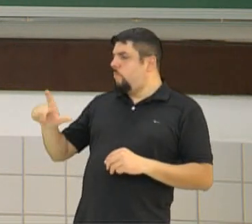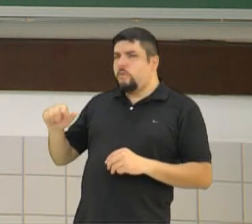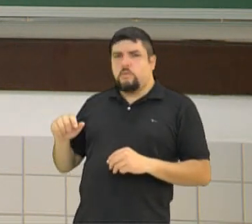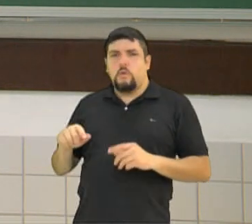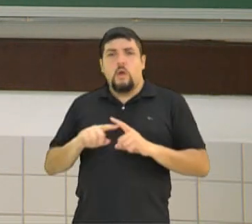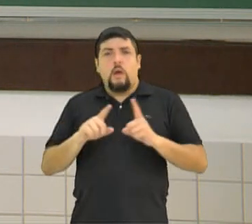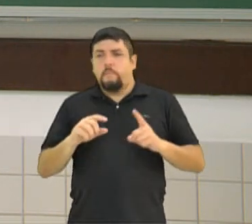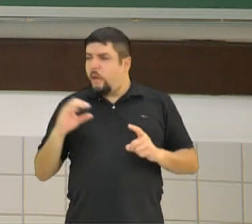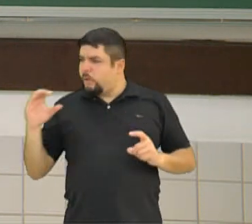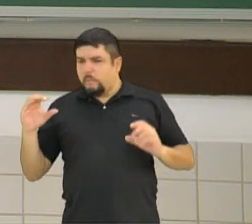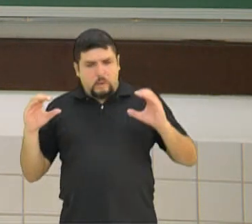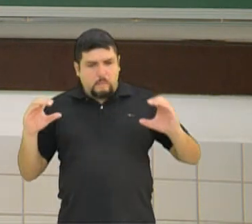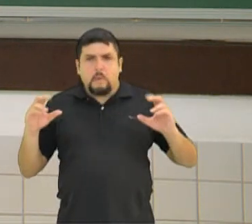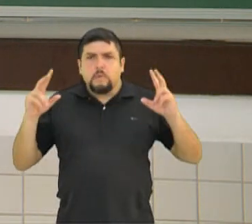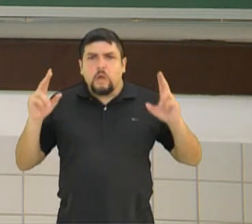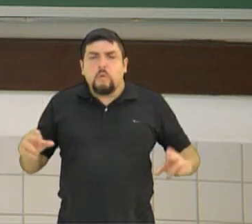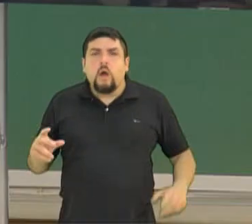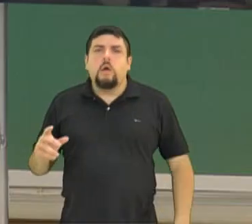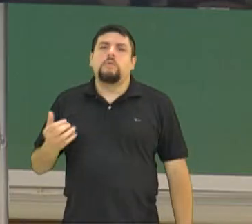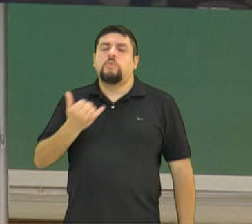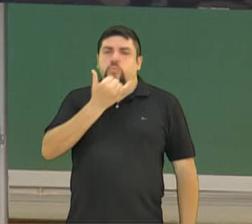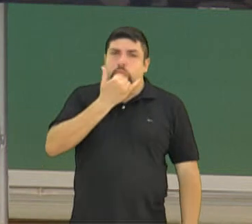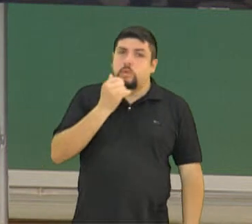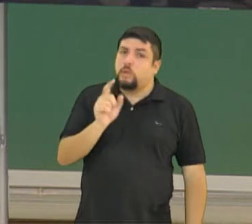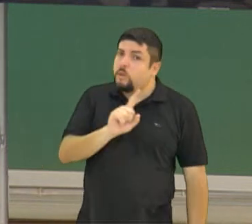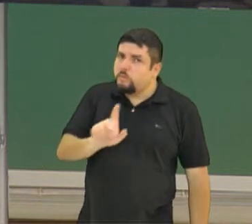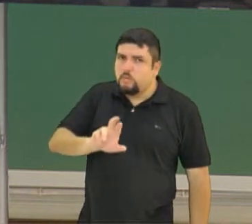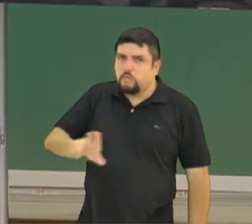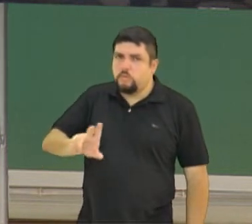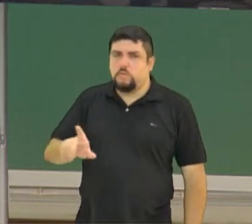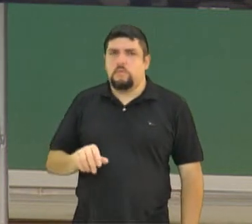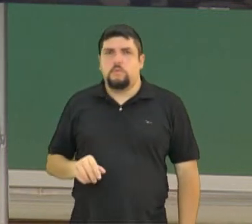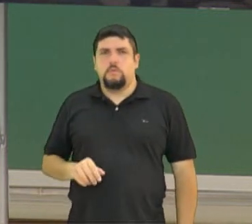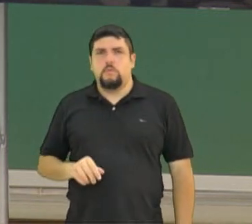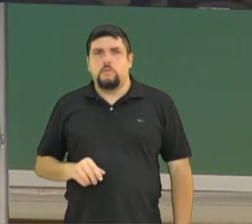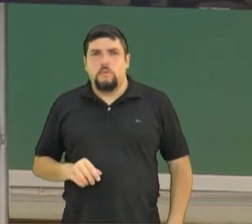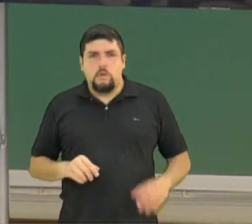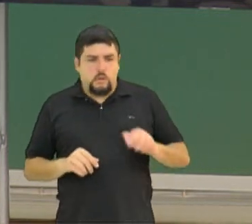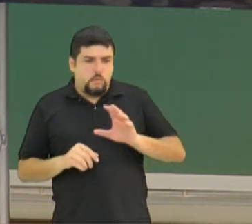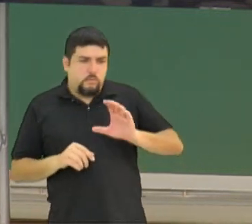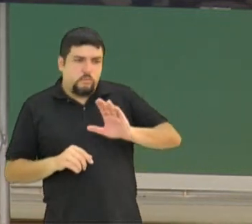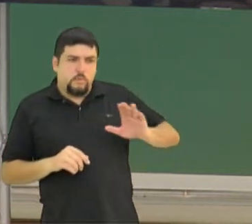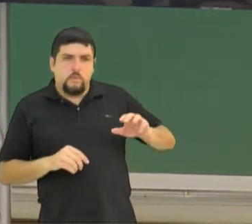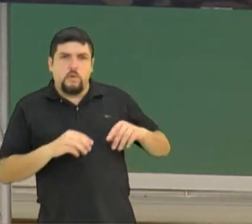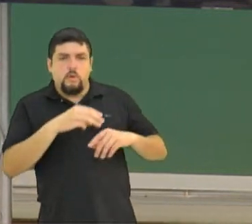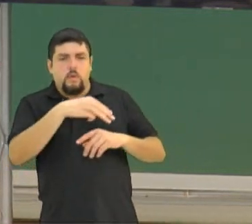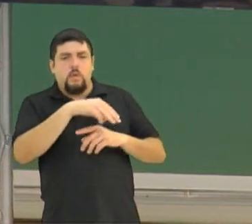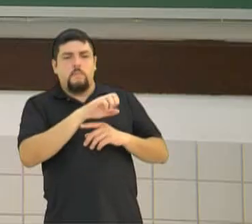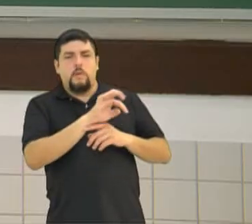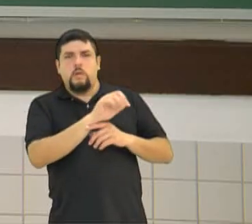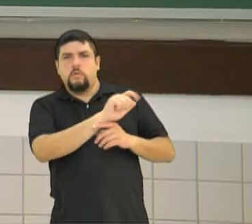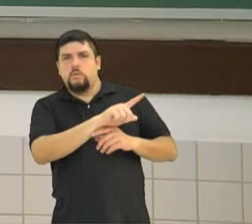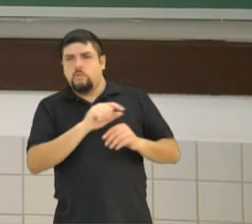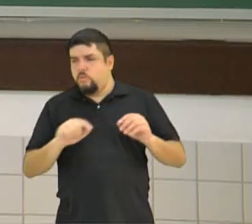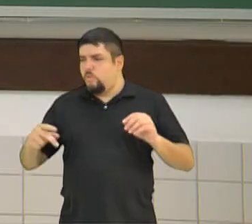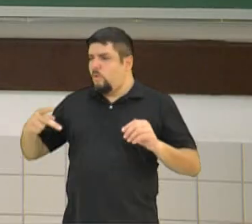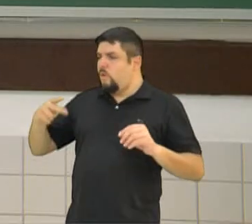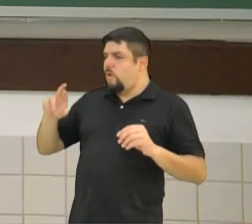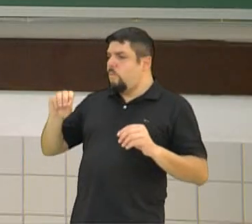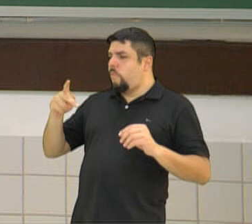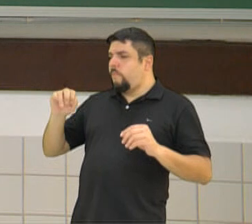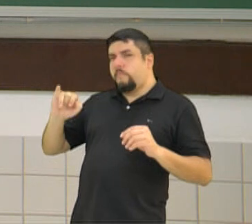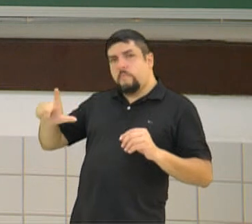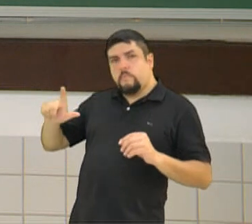carbono é igual. Não, velho, não é, tá bom? Metil é um ligante, propil é outro ligante,